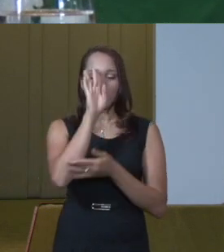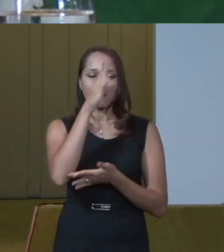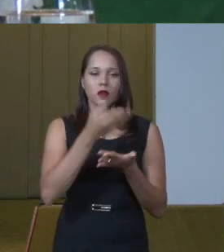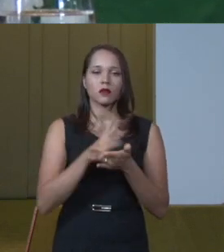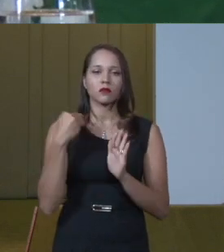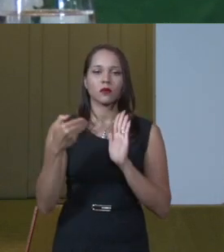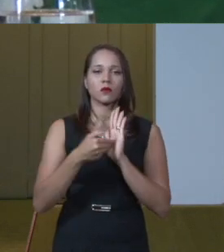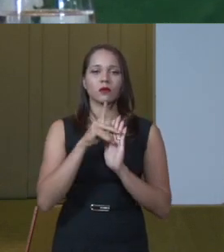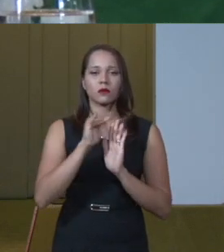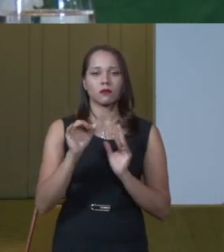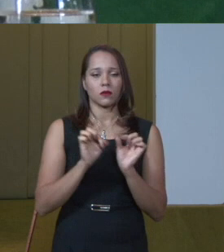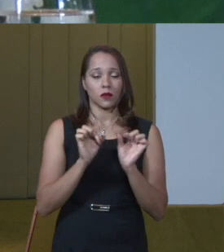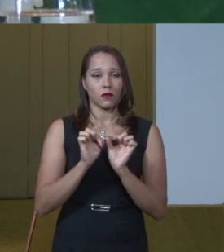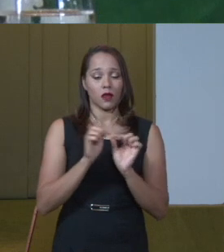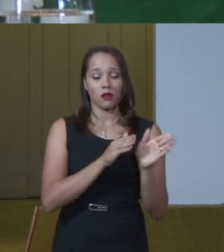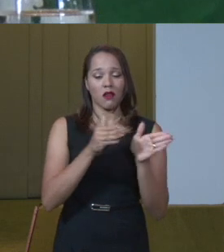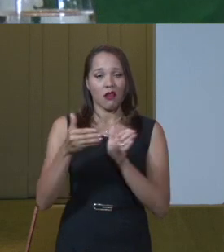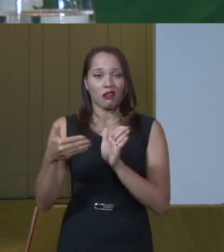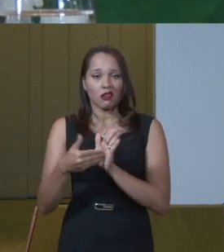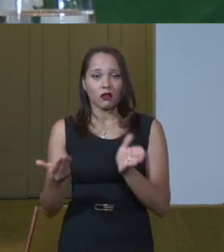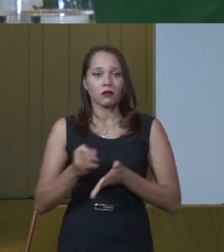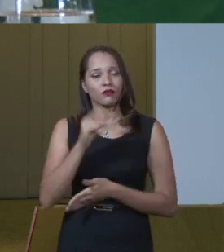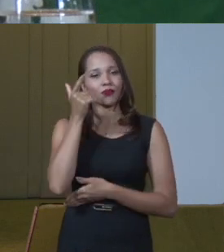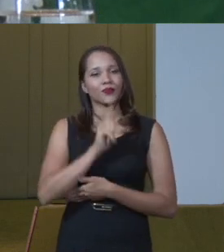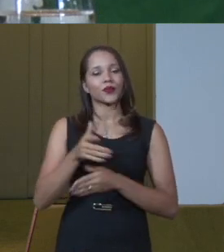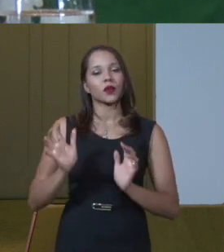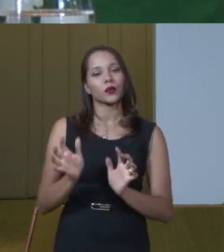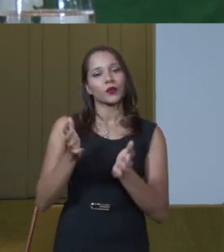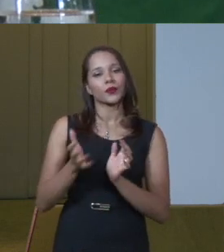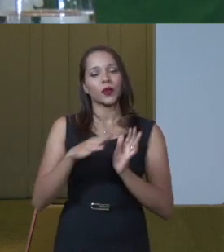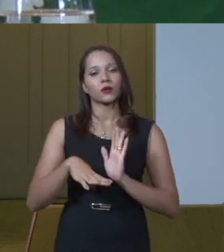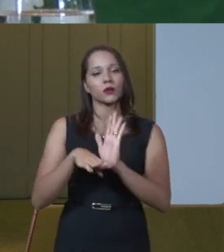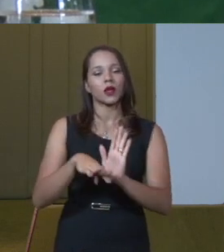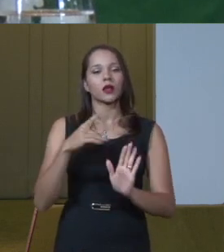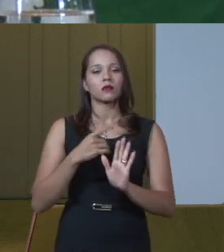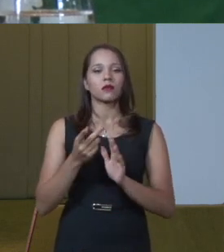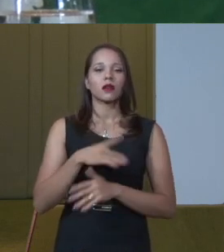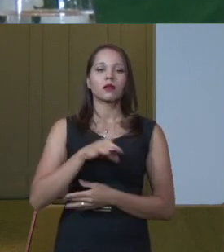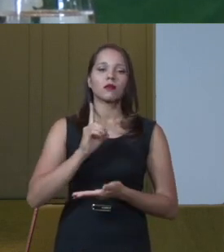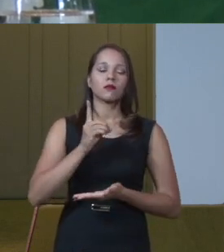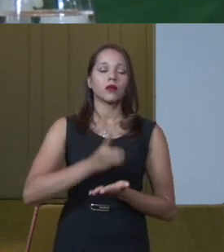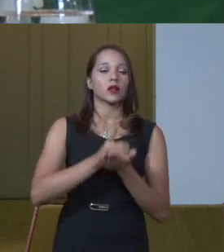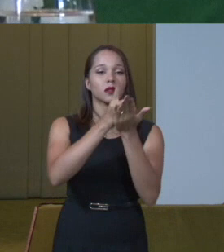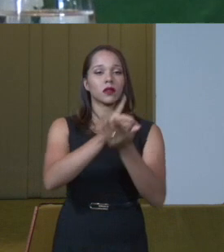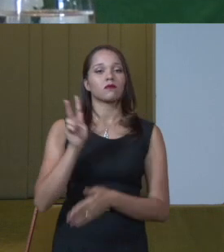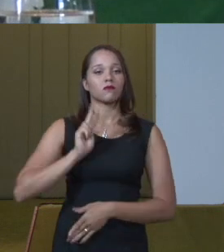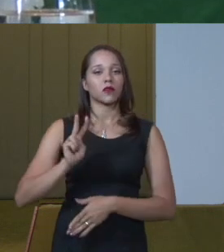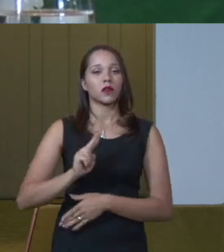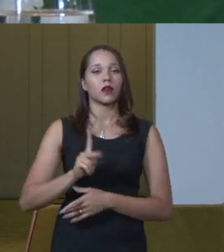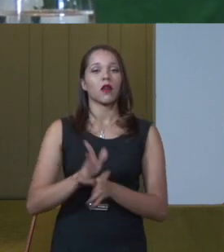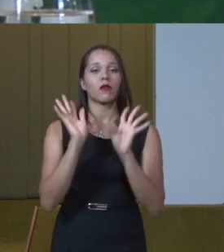até que consigamos contribuir para o retorno da democracia na Venezuela e o fim do regime ditatorial naquele